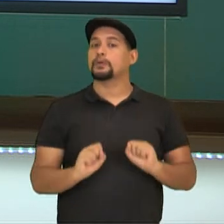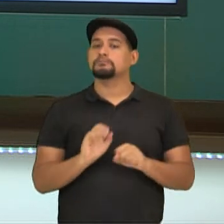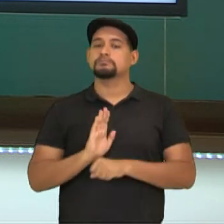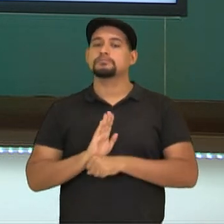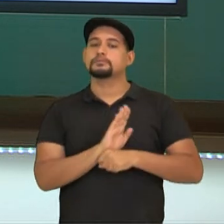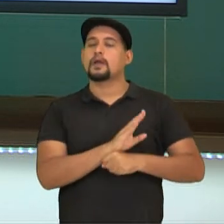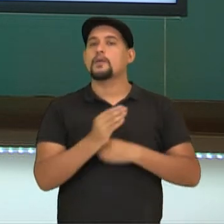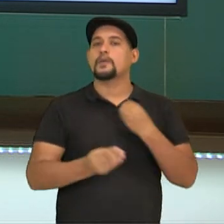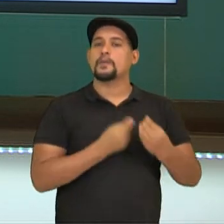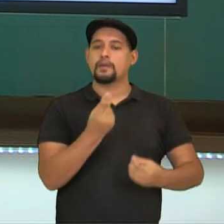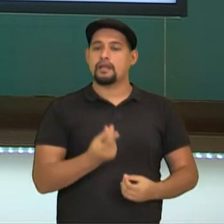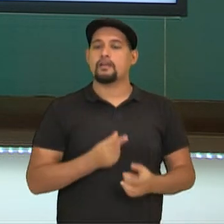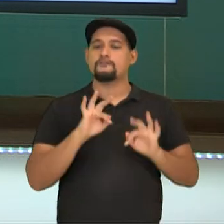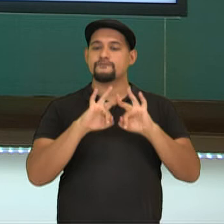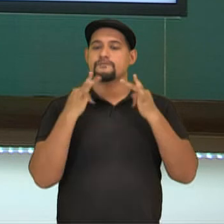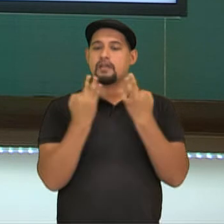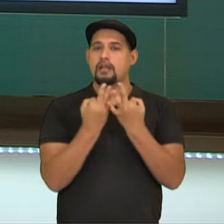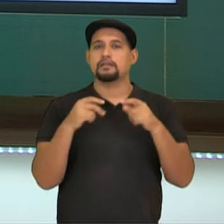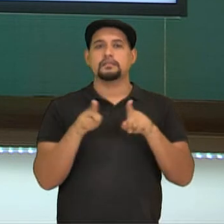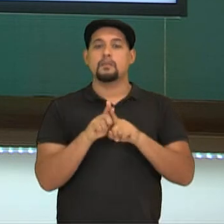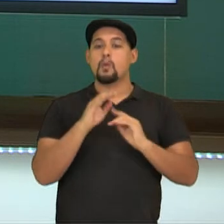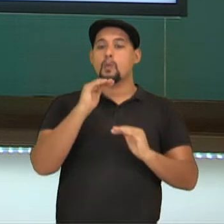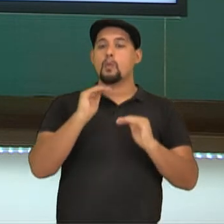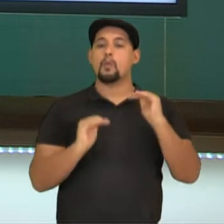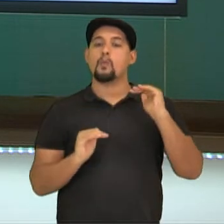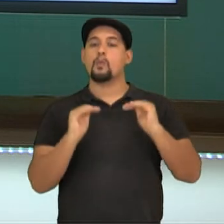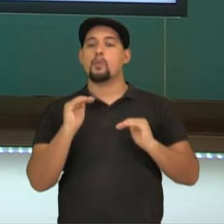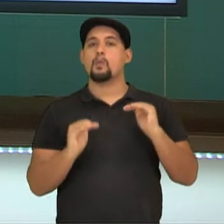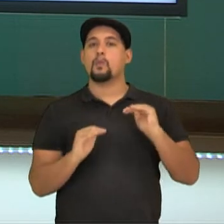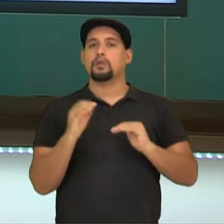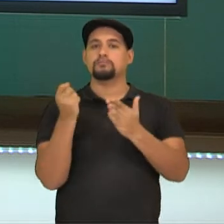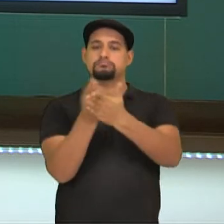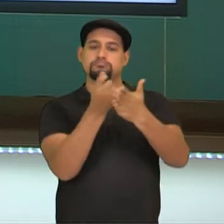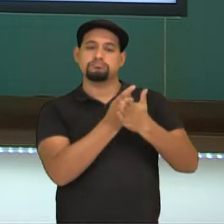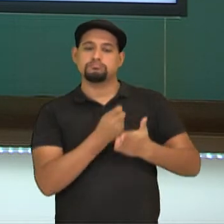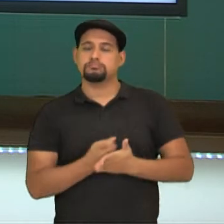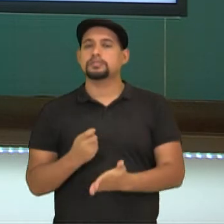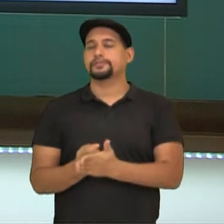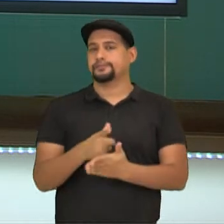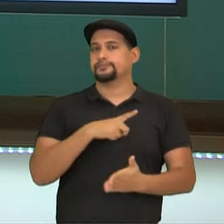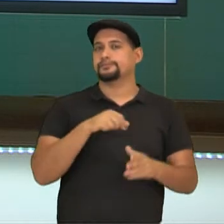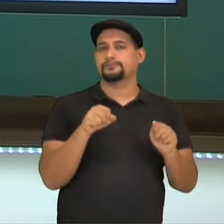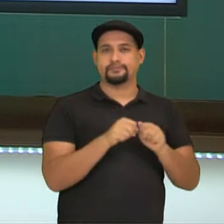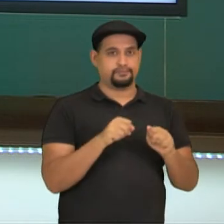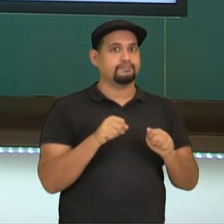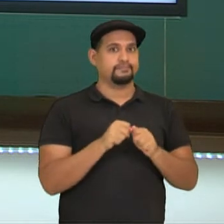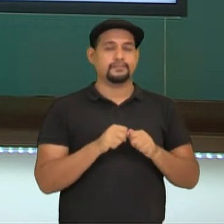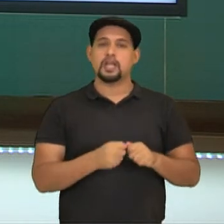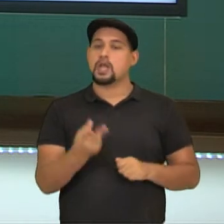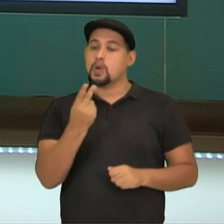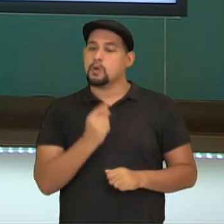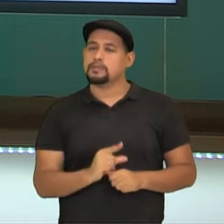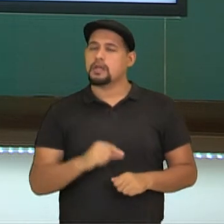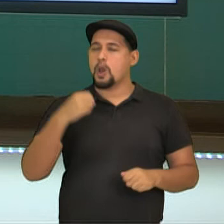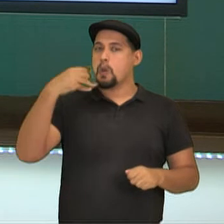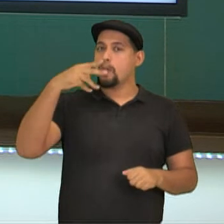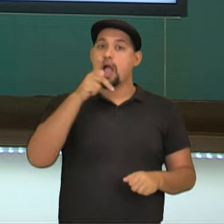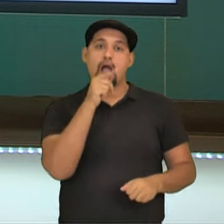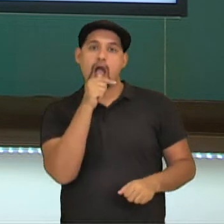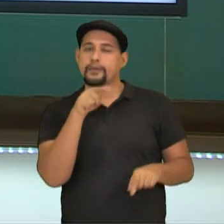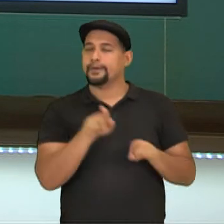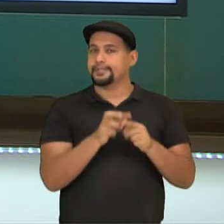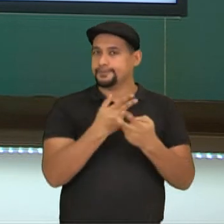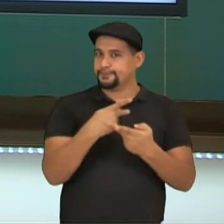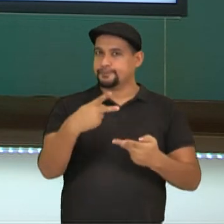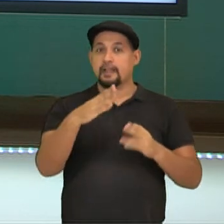contribuir com o orçamento familiar, controlando as despesas que vocês fazem parte, economizando a luz, a água dentro da